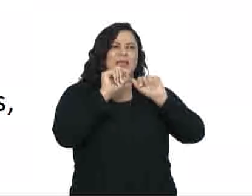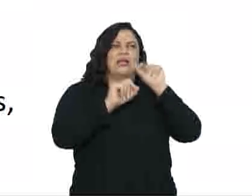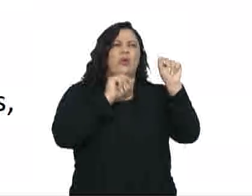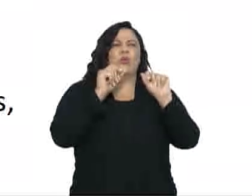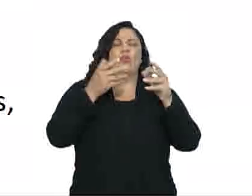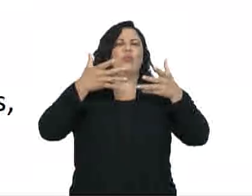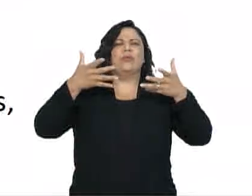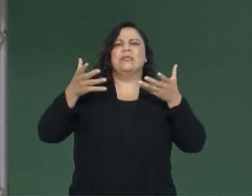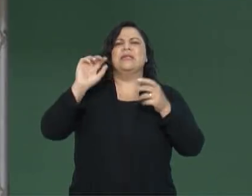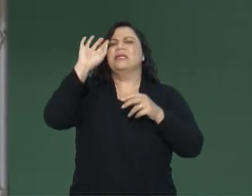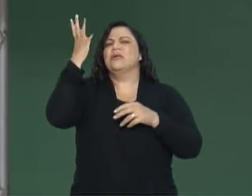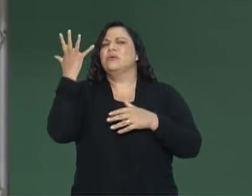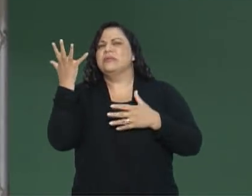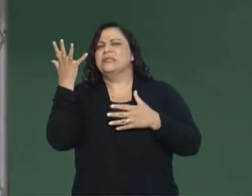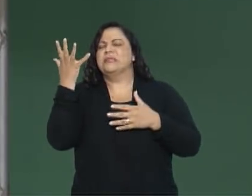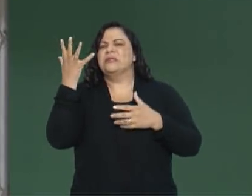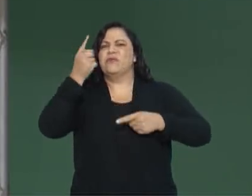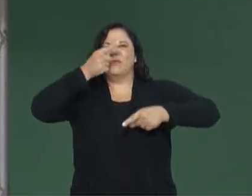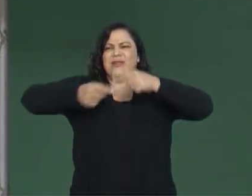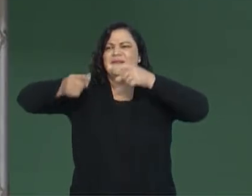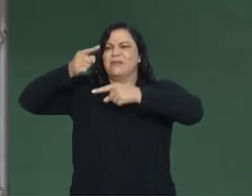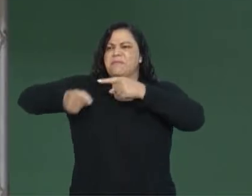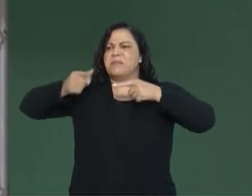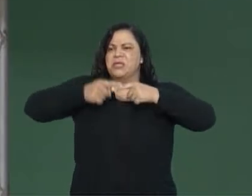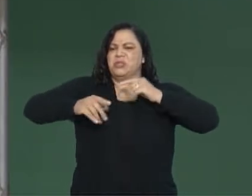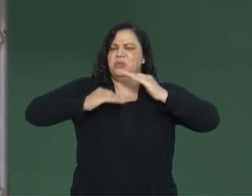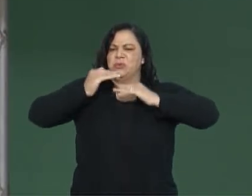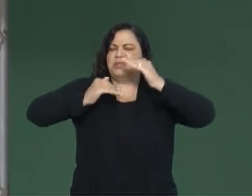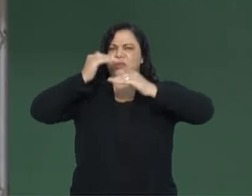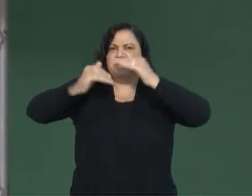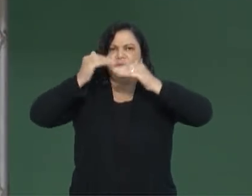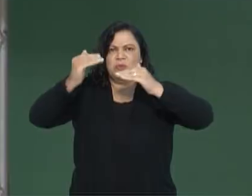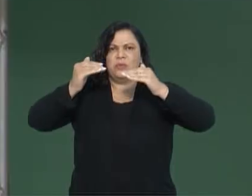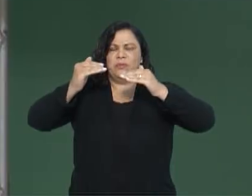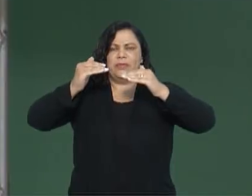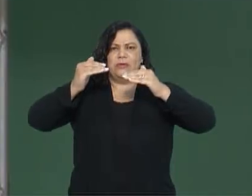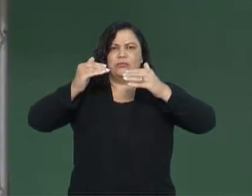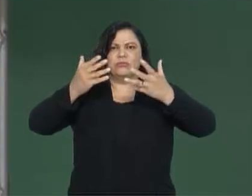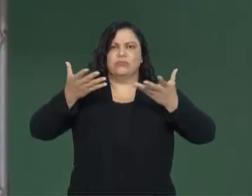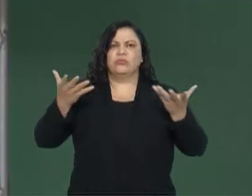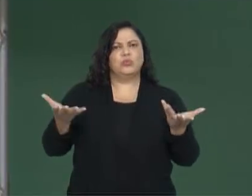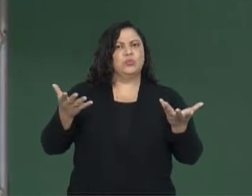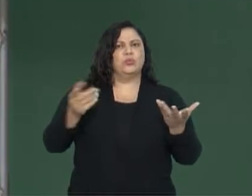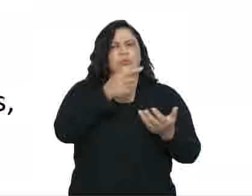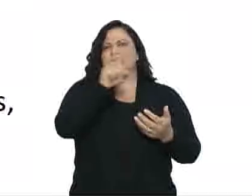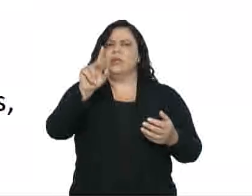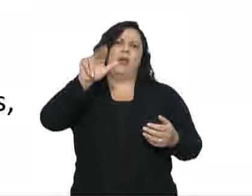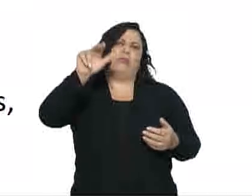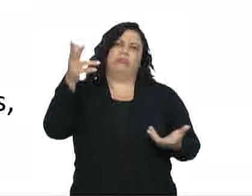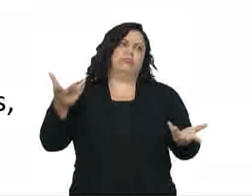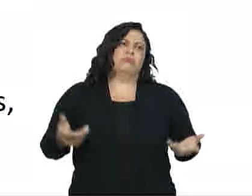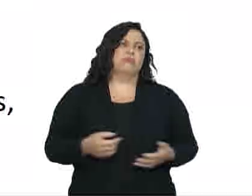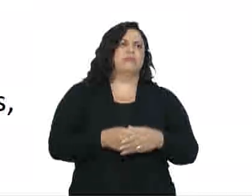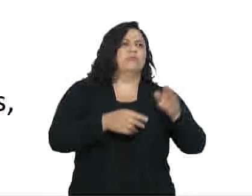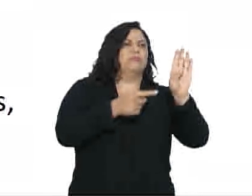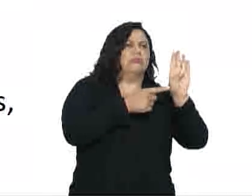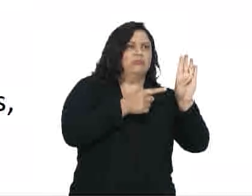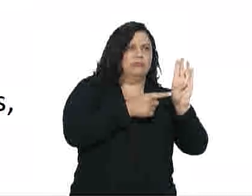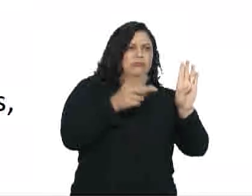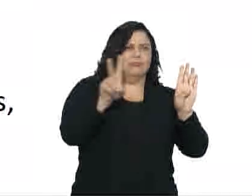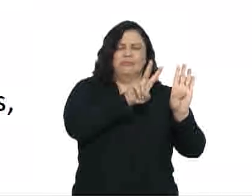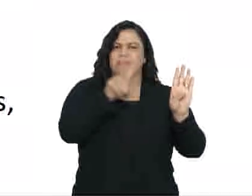local? Não vai impedir, de jeito nenhum. Ok? Letra B. Nos dois casos, não houve participação